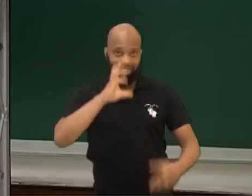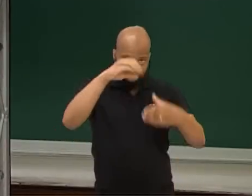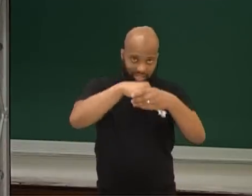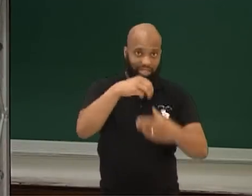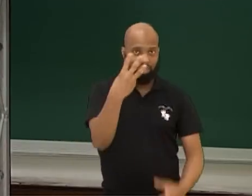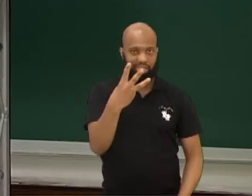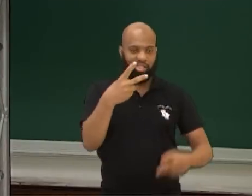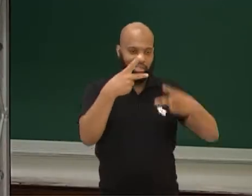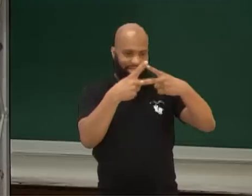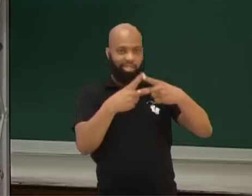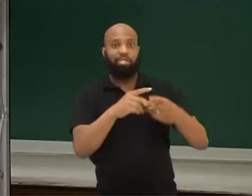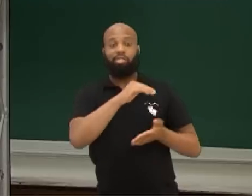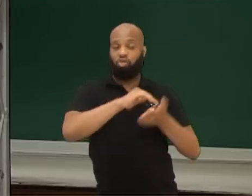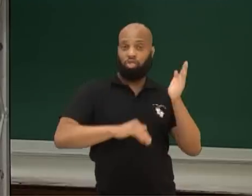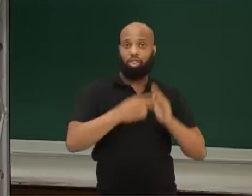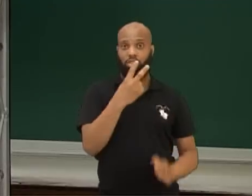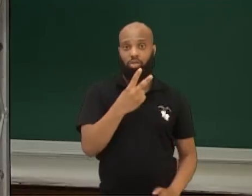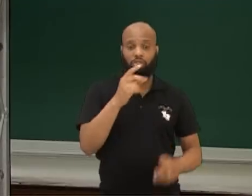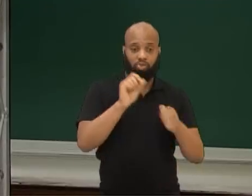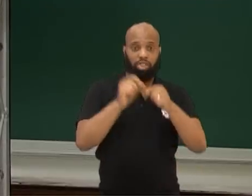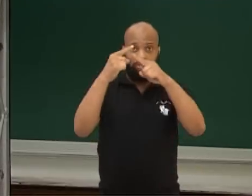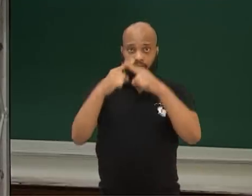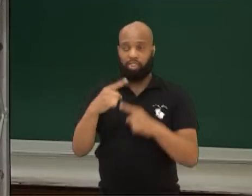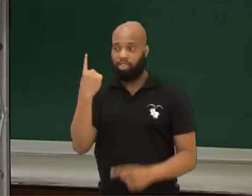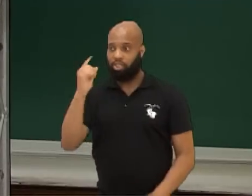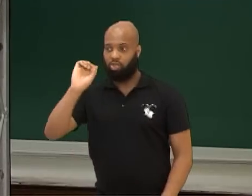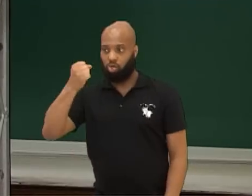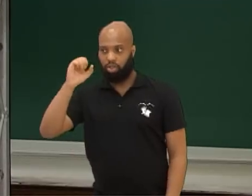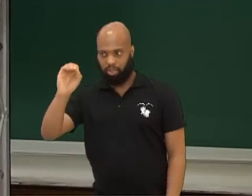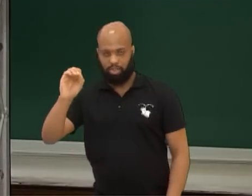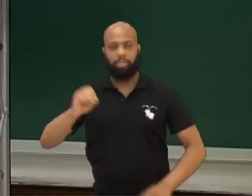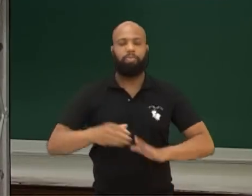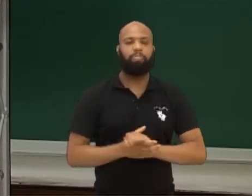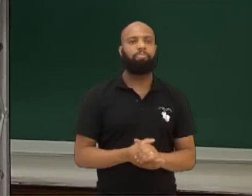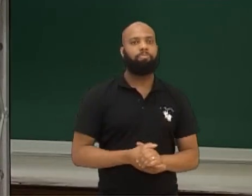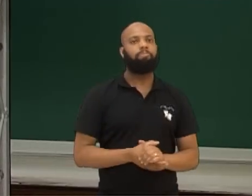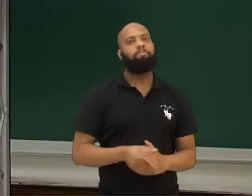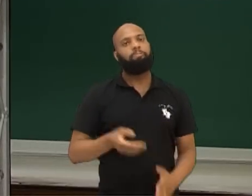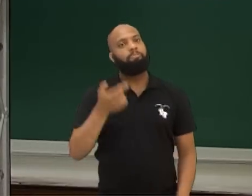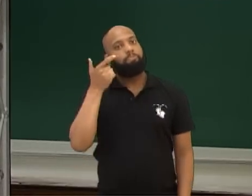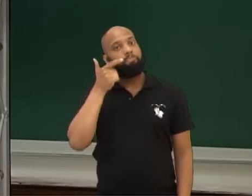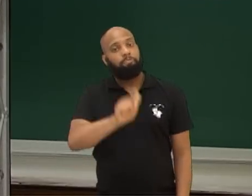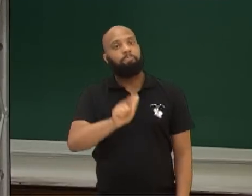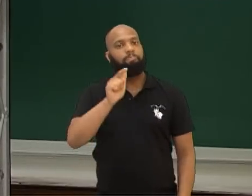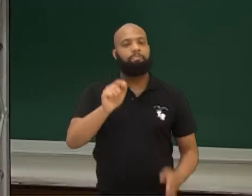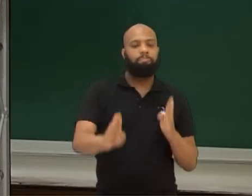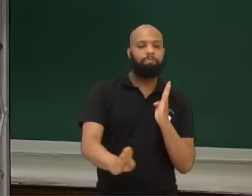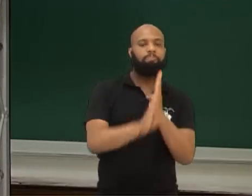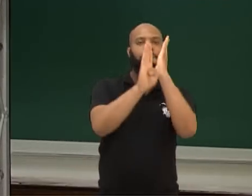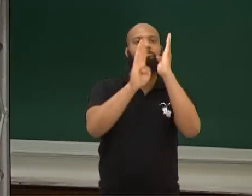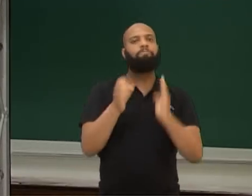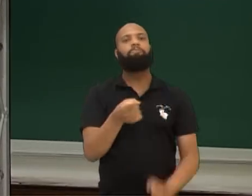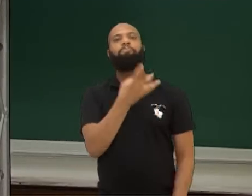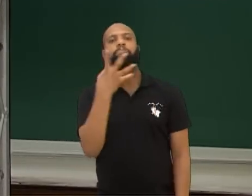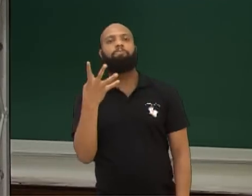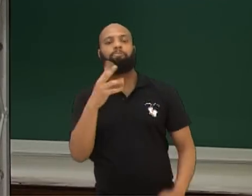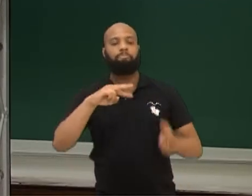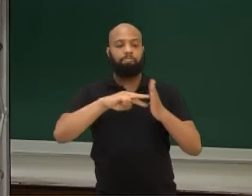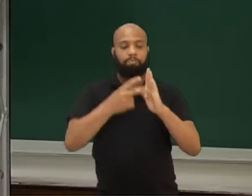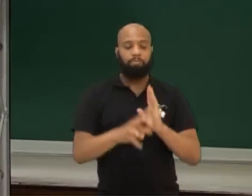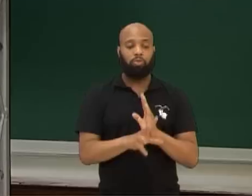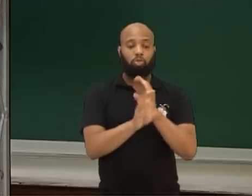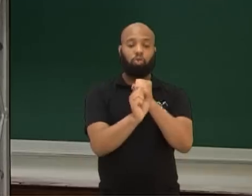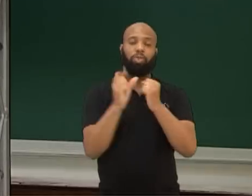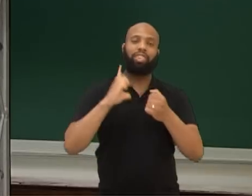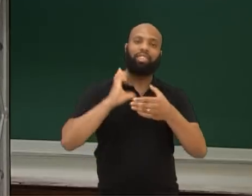gente, tirando esse 2, basta multiplicar por 180. E assim eu descubro quanto mede a soma dos